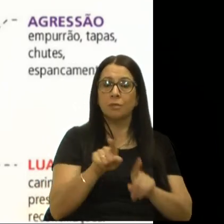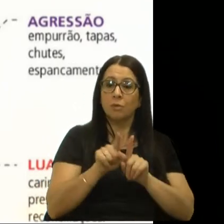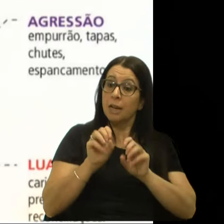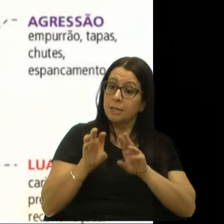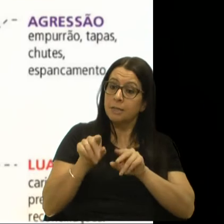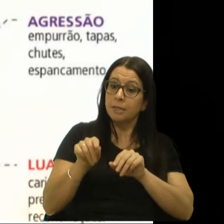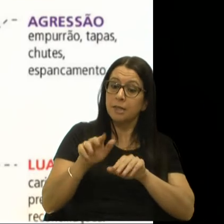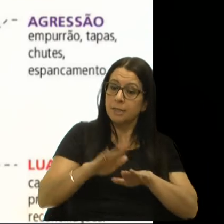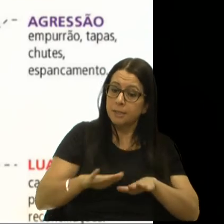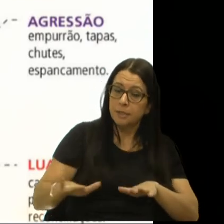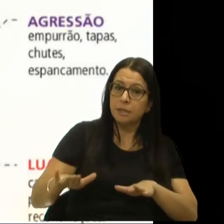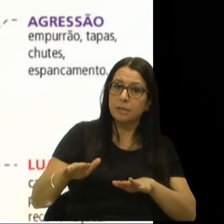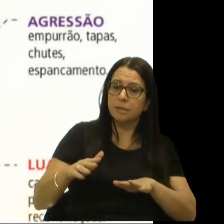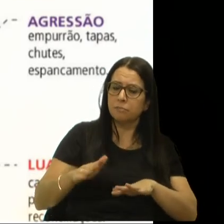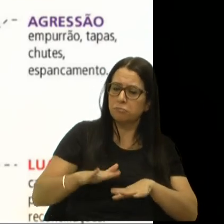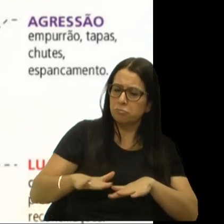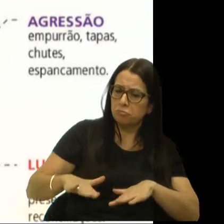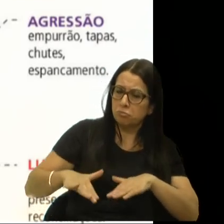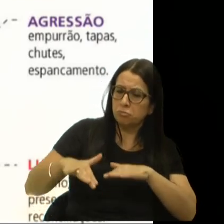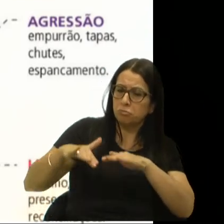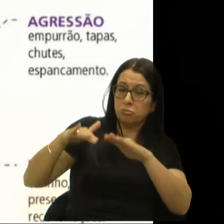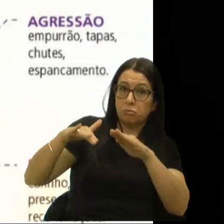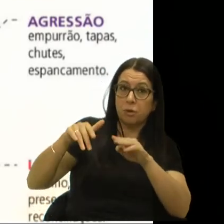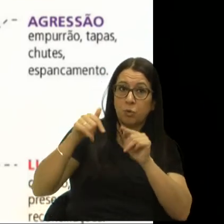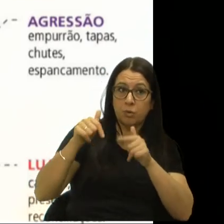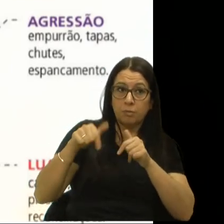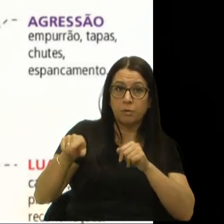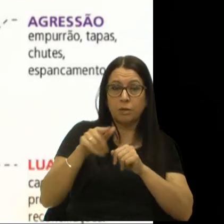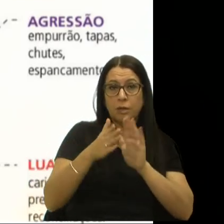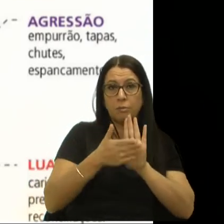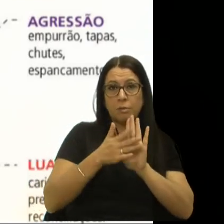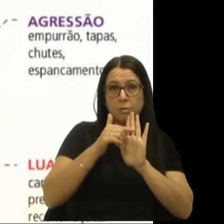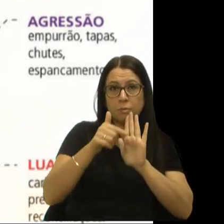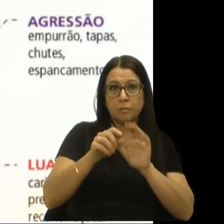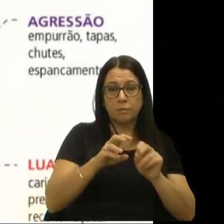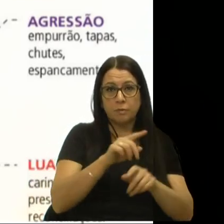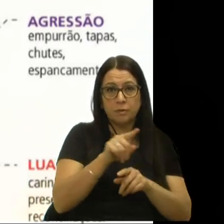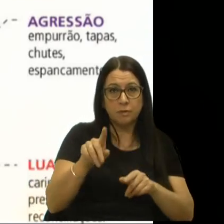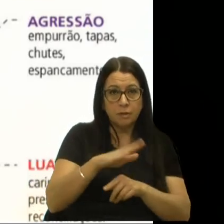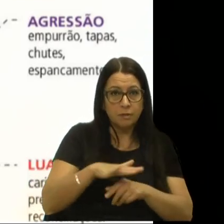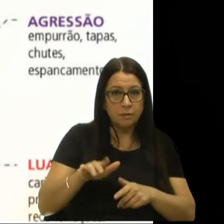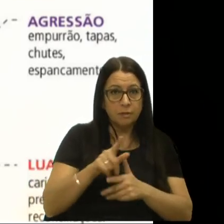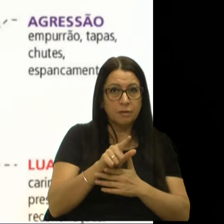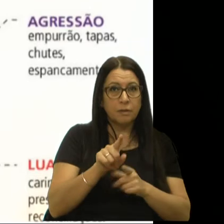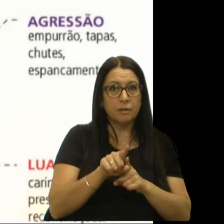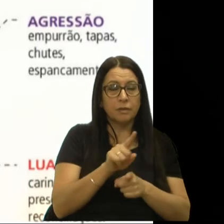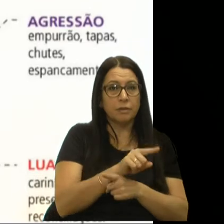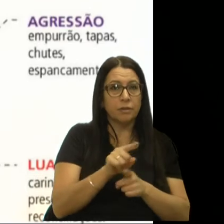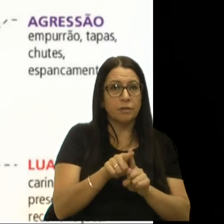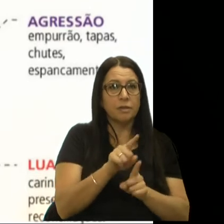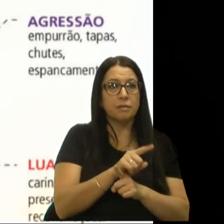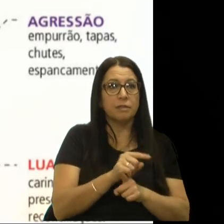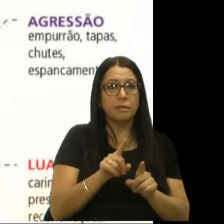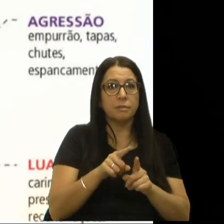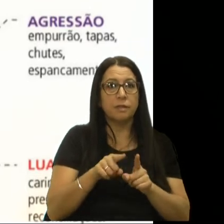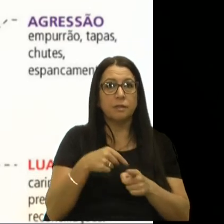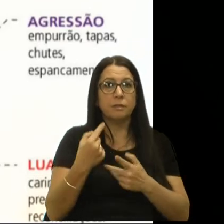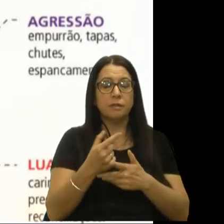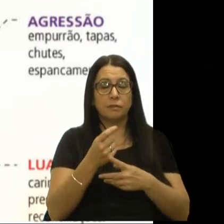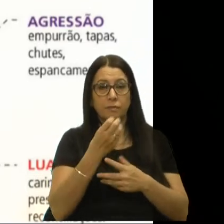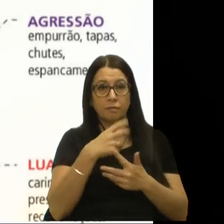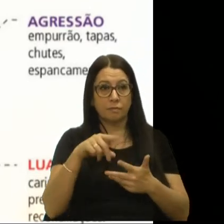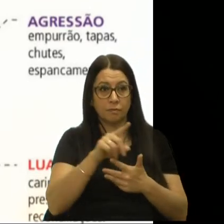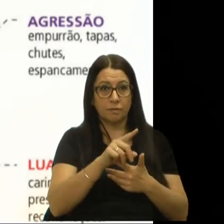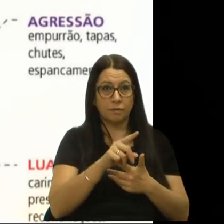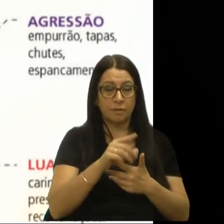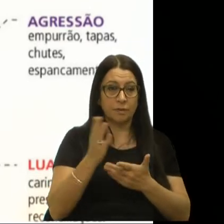as crianças desde cedo, que esse é o trabalho que eu me proponho a fazer, ensinar as crianças desde cedo, que não é uma coisa boa. Assim, a gente vai